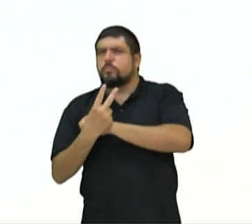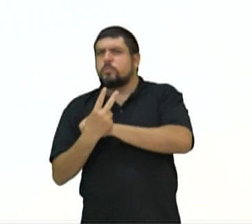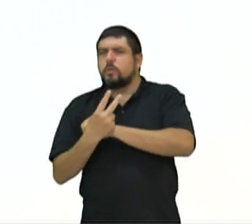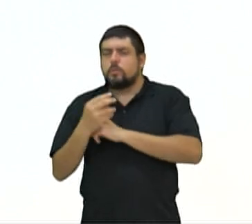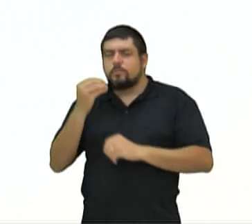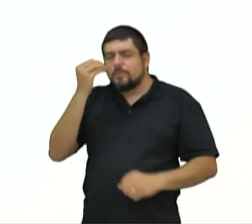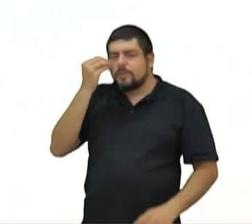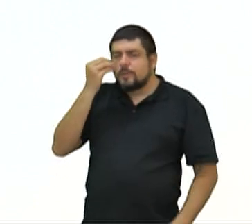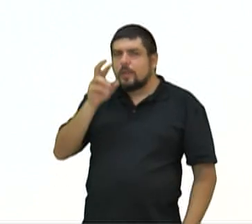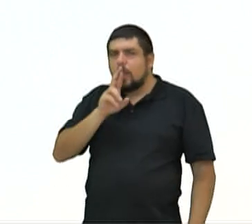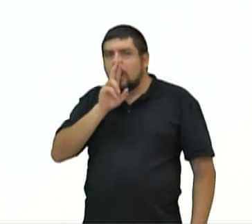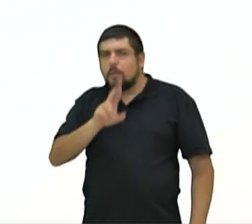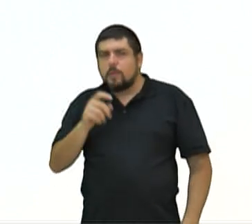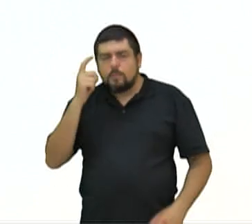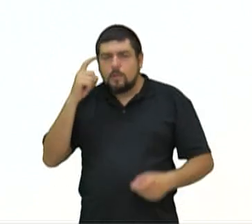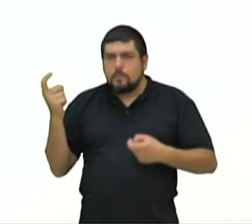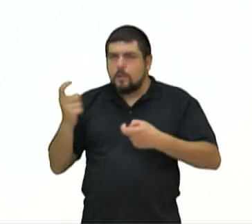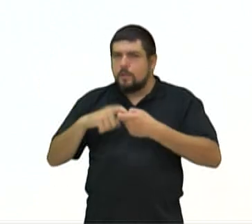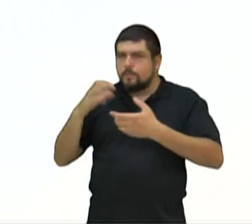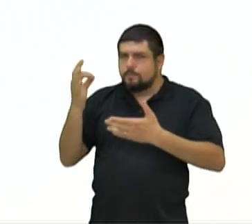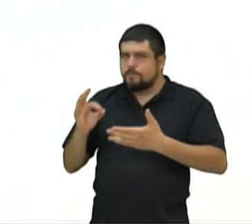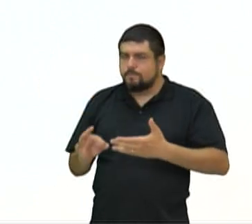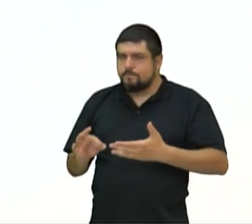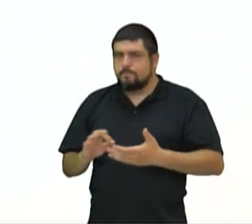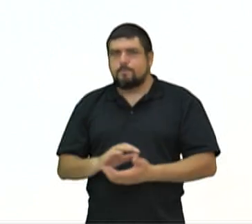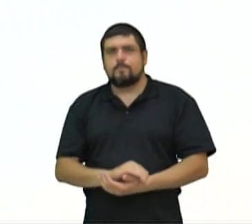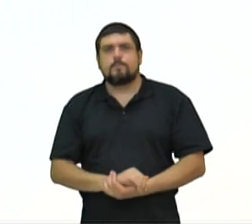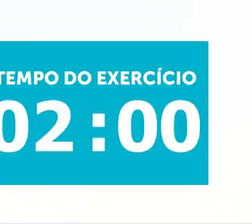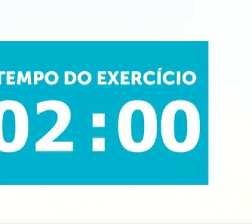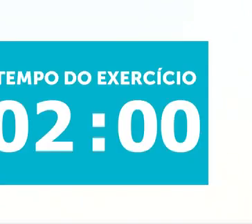aí, pensar um pouquinho? Eu já volto para te explicar.